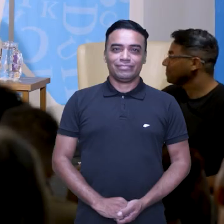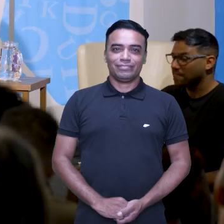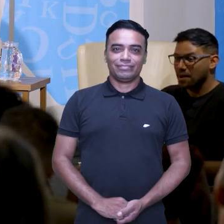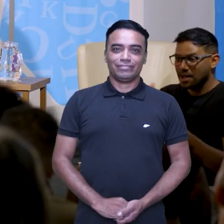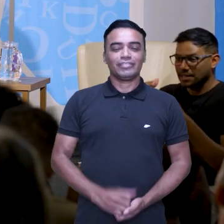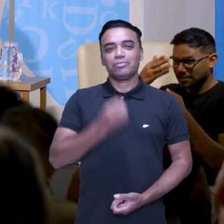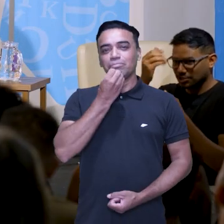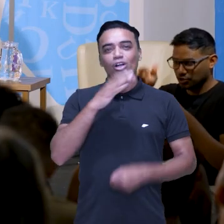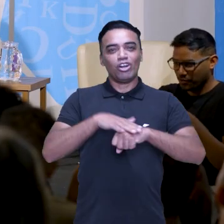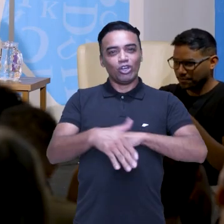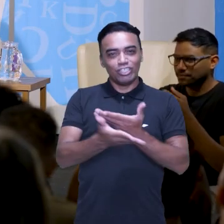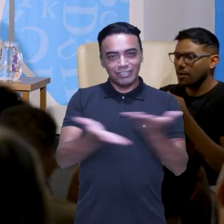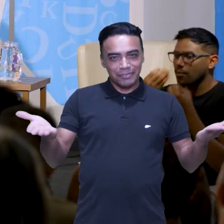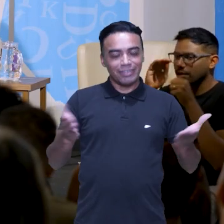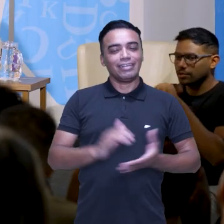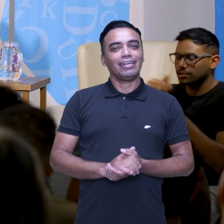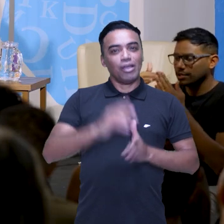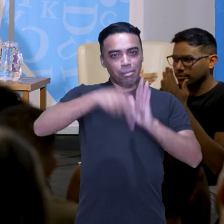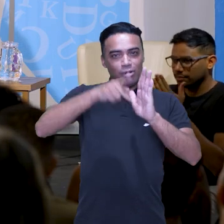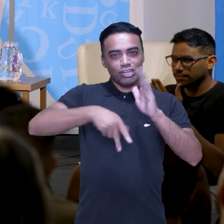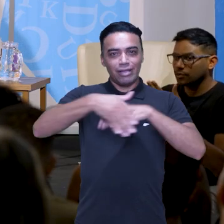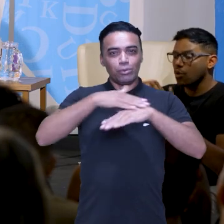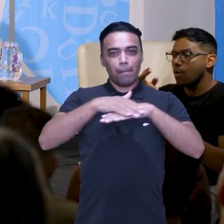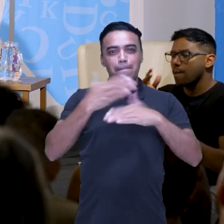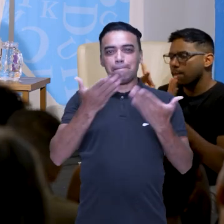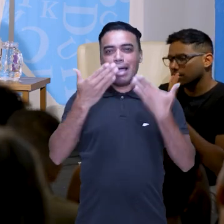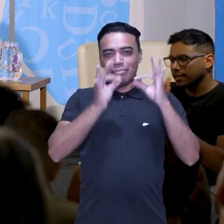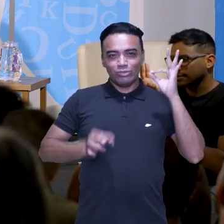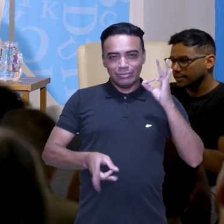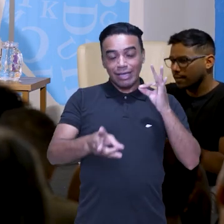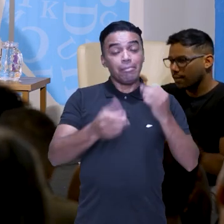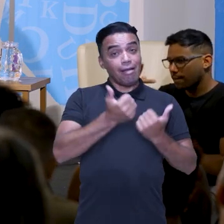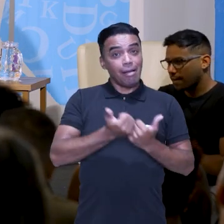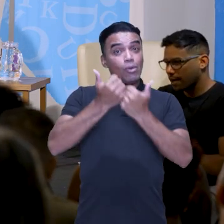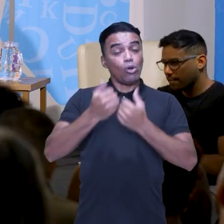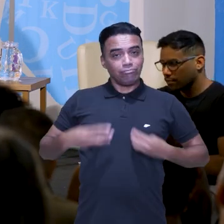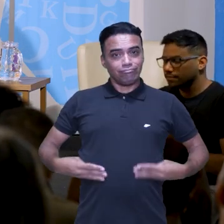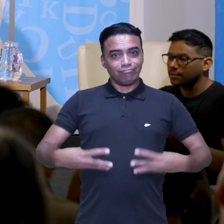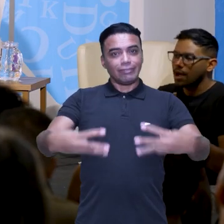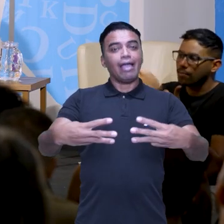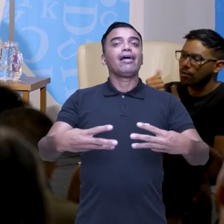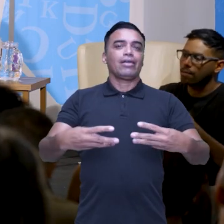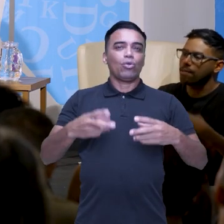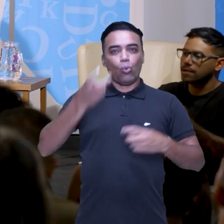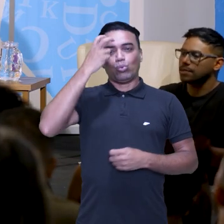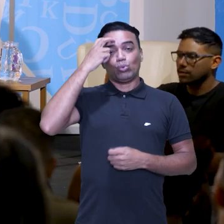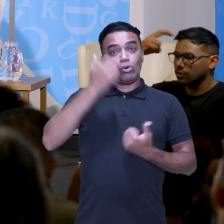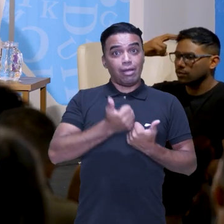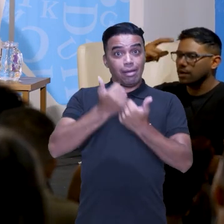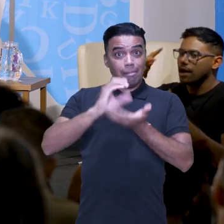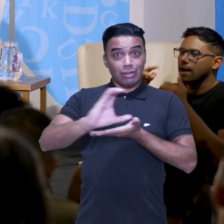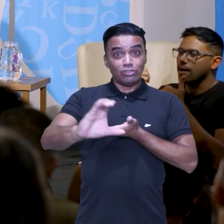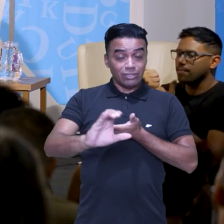O evento ocorreu no dia 7 de outubro de 2025, terça-feira, às 19 horas, no Museu Histórico Municipal de Paracatu.